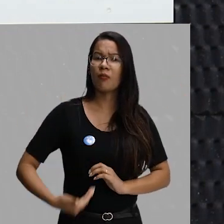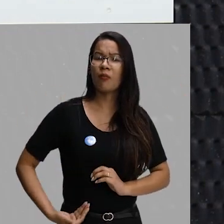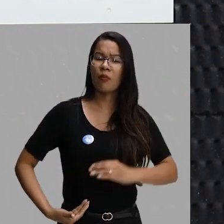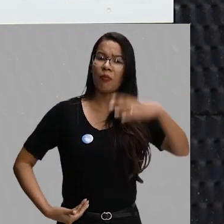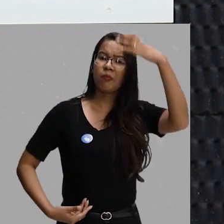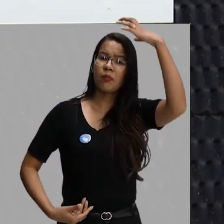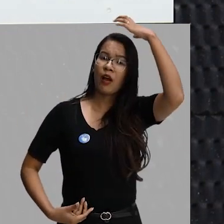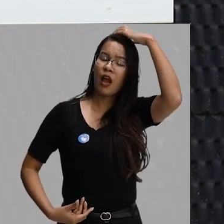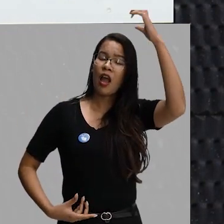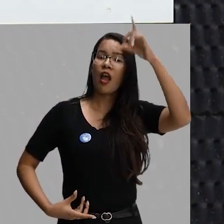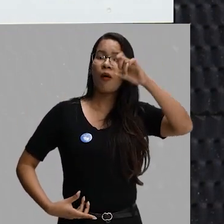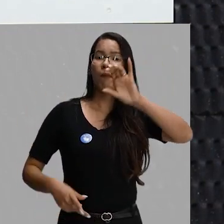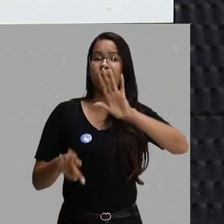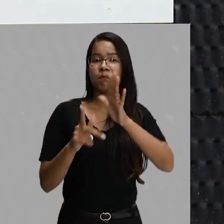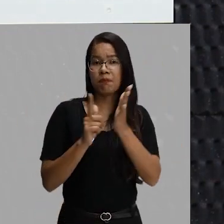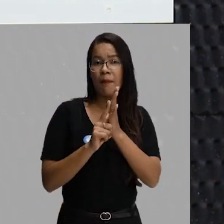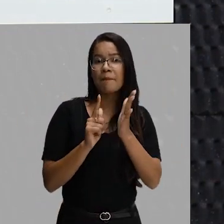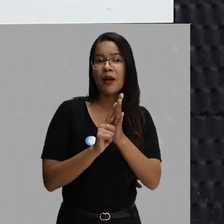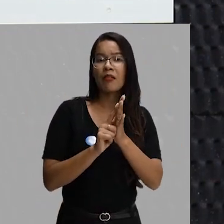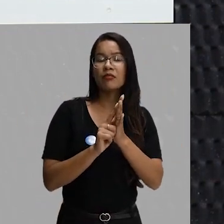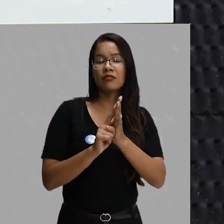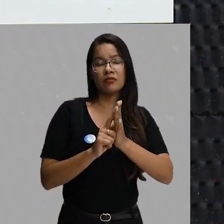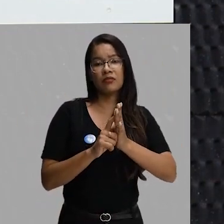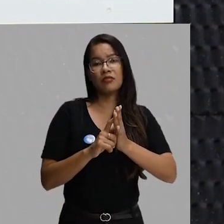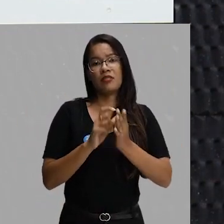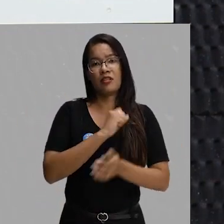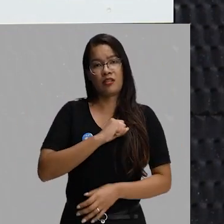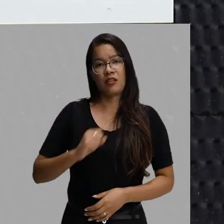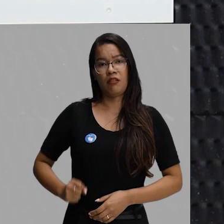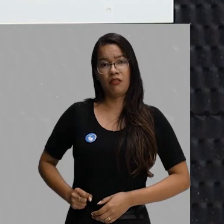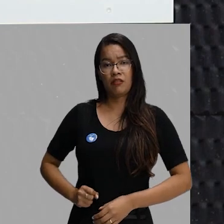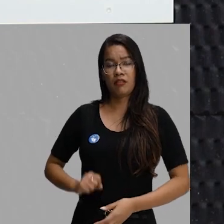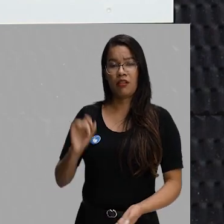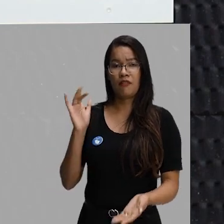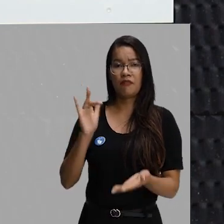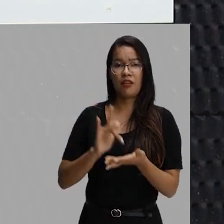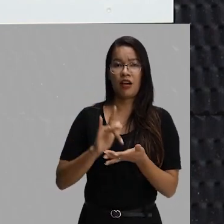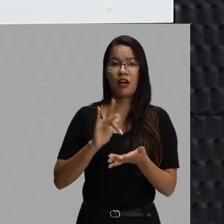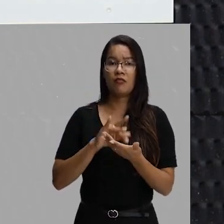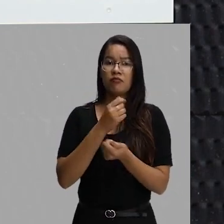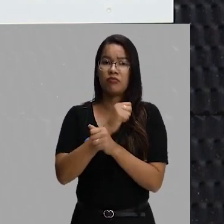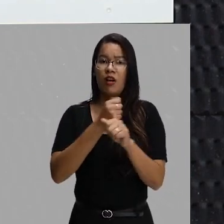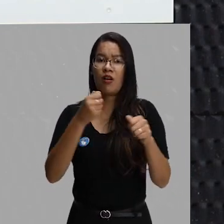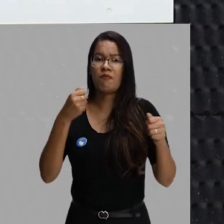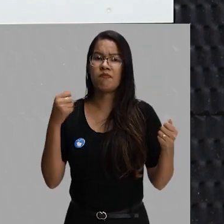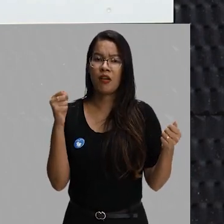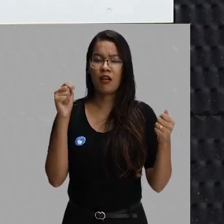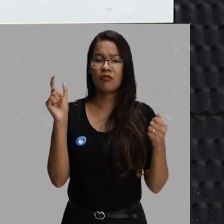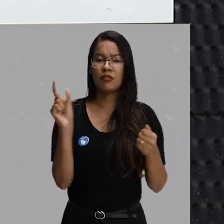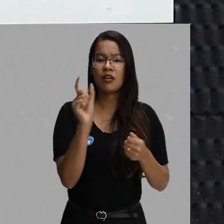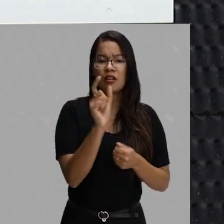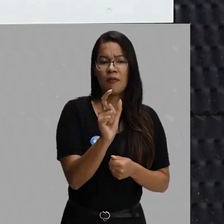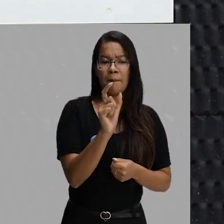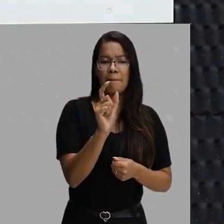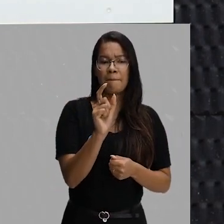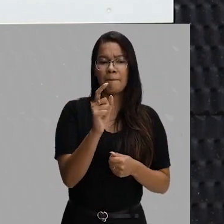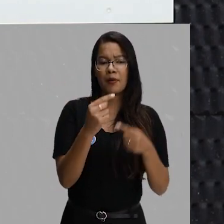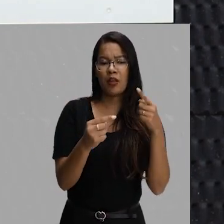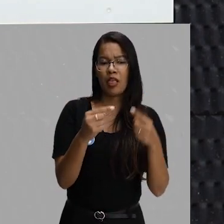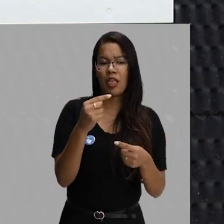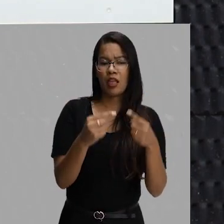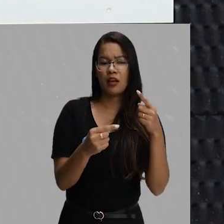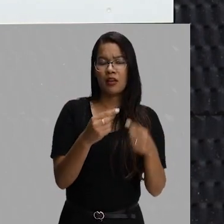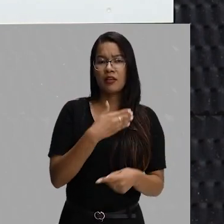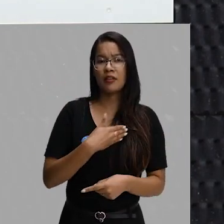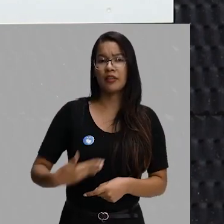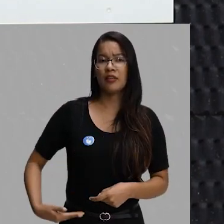o papel do Senado. O Senado, na verdade, ele é o grande expoente político da República. O poder